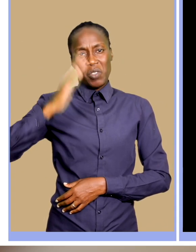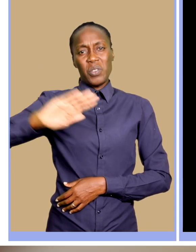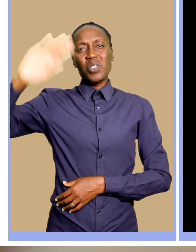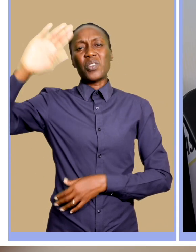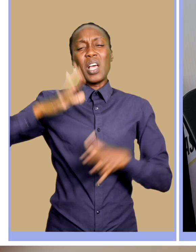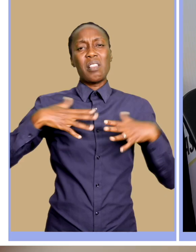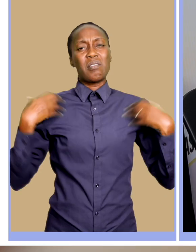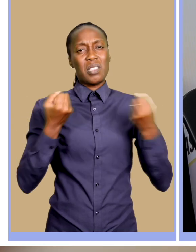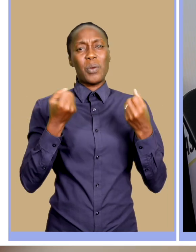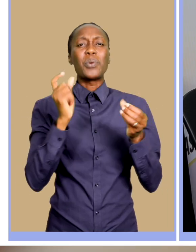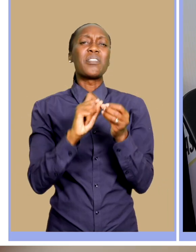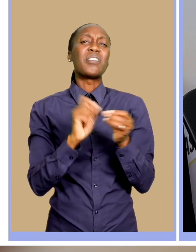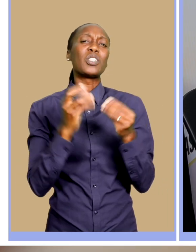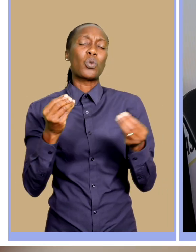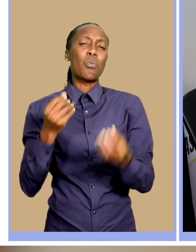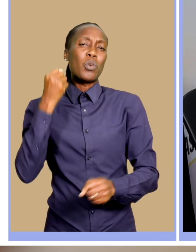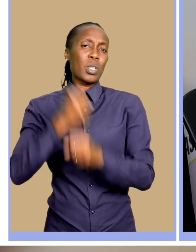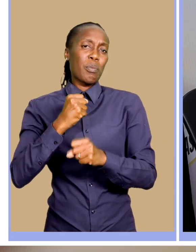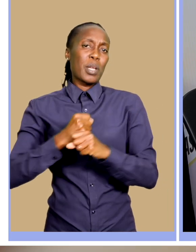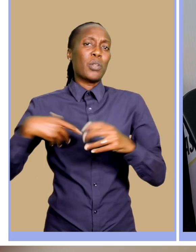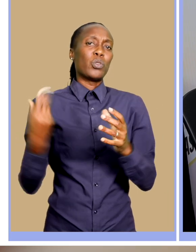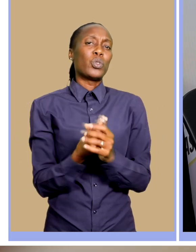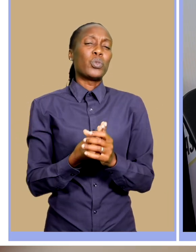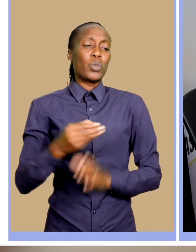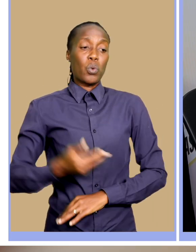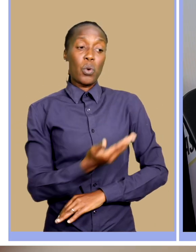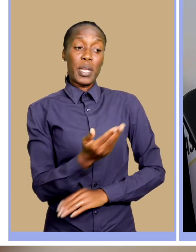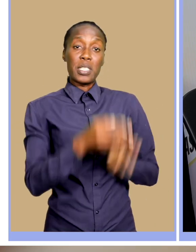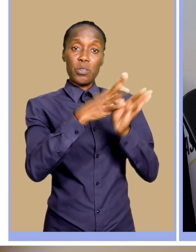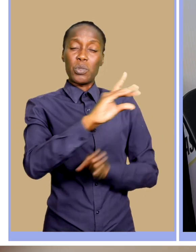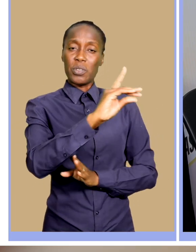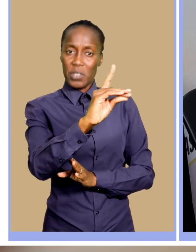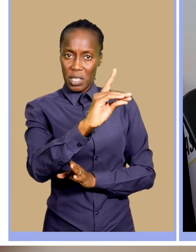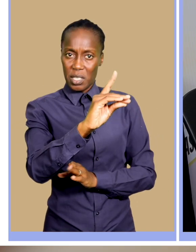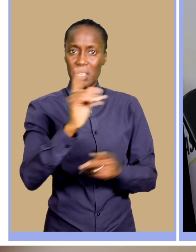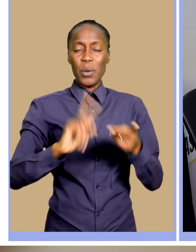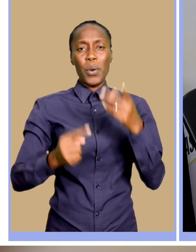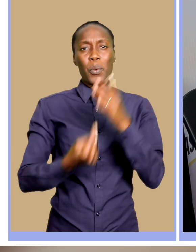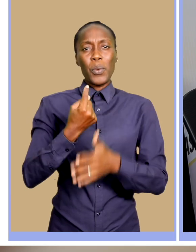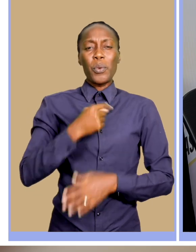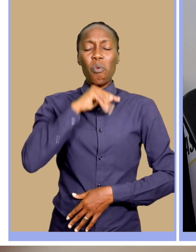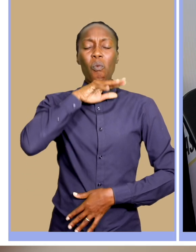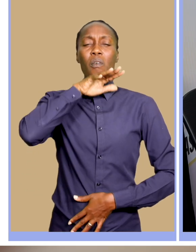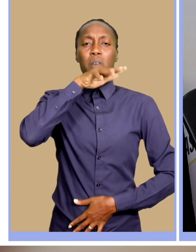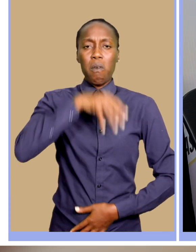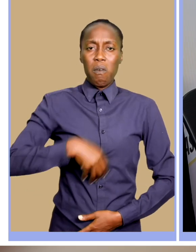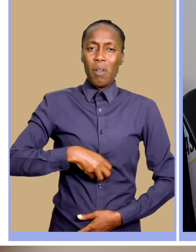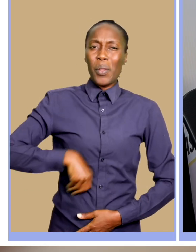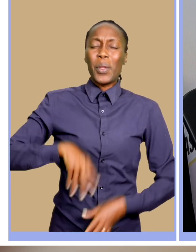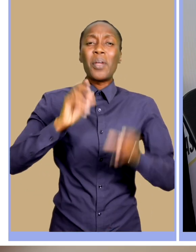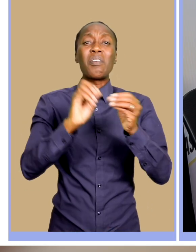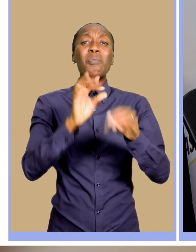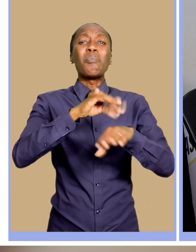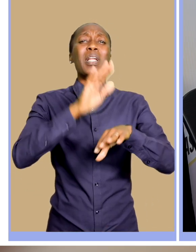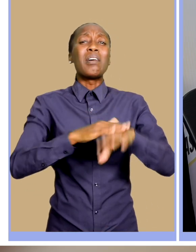por exemplo, quando há chuvas, né? Aquelas doenças hídricas, né? Como tem feito esse trabalho? Bem, eu